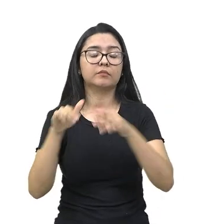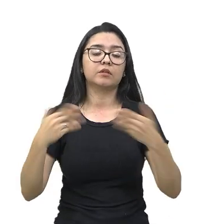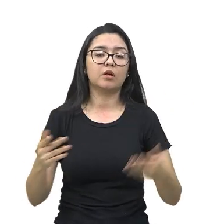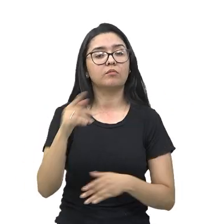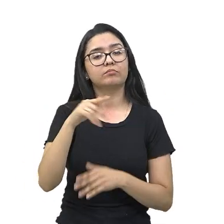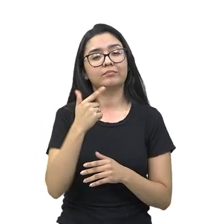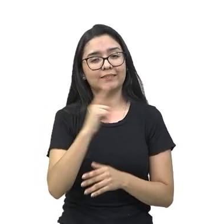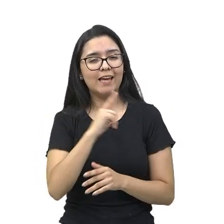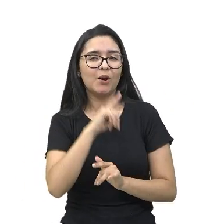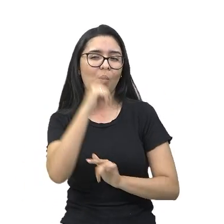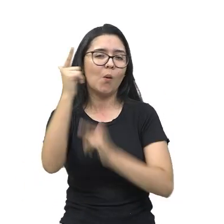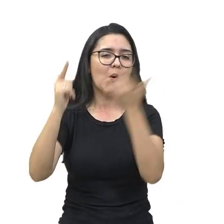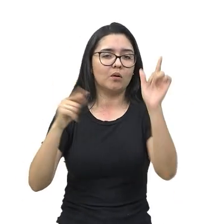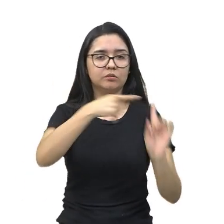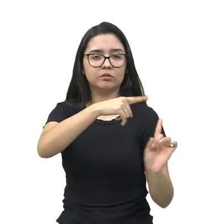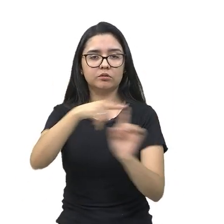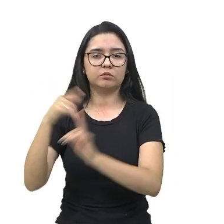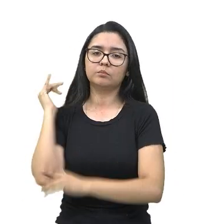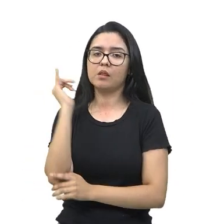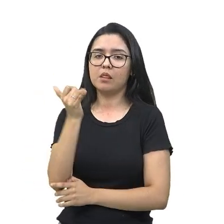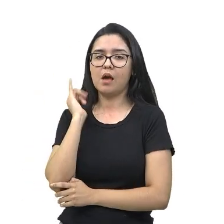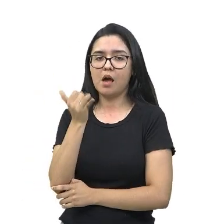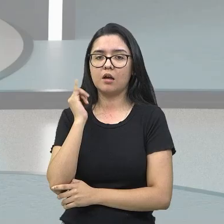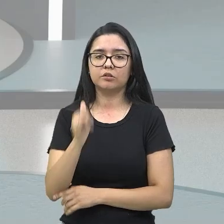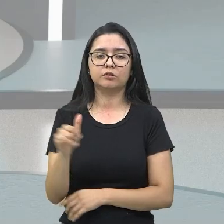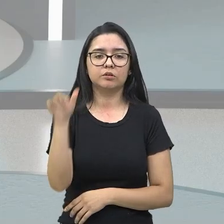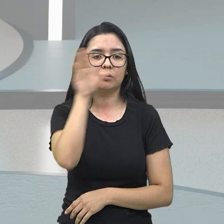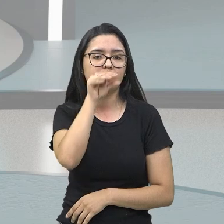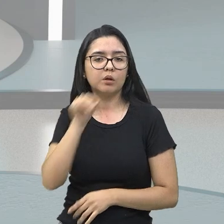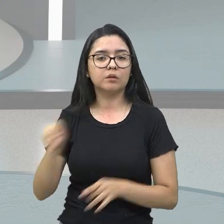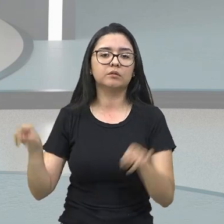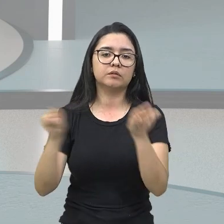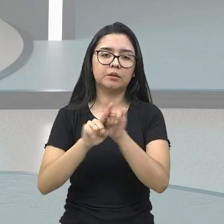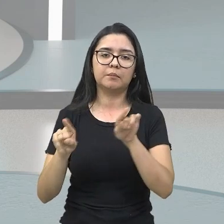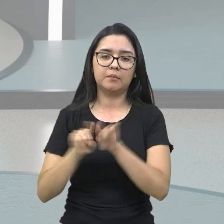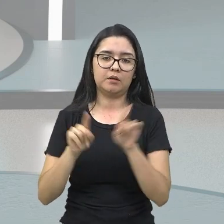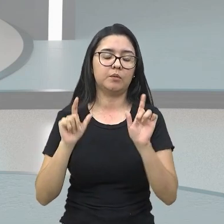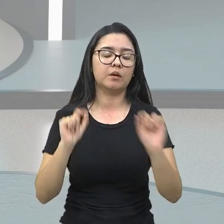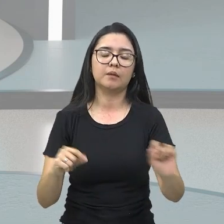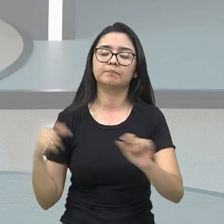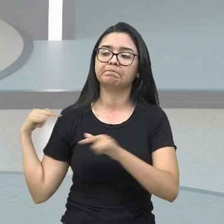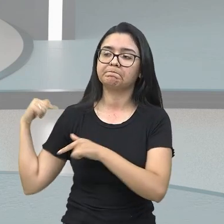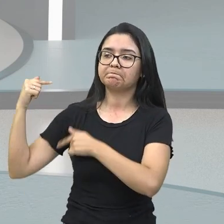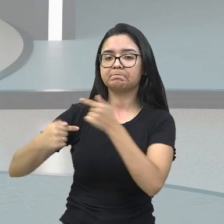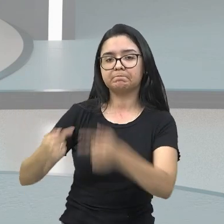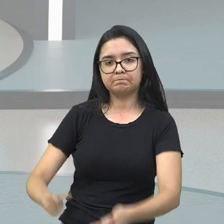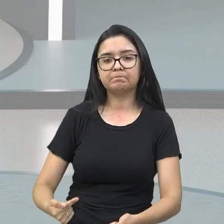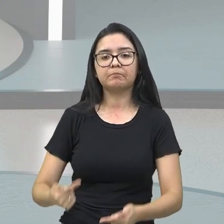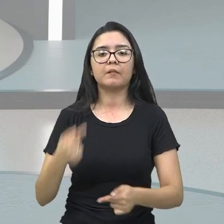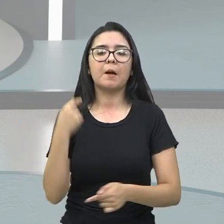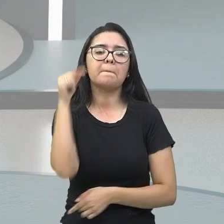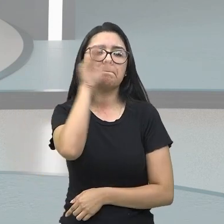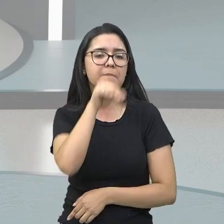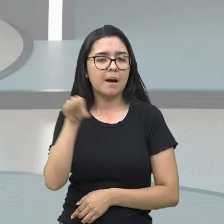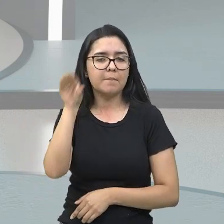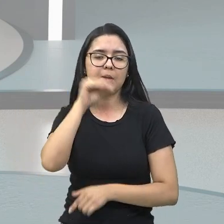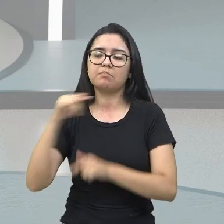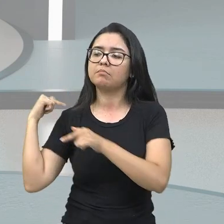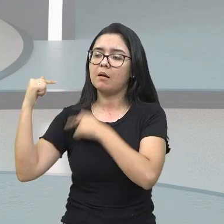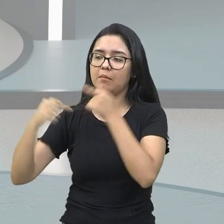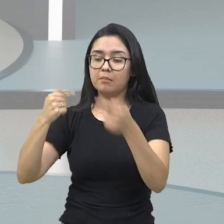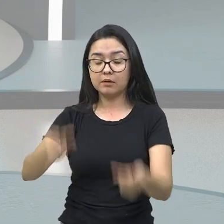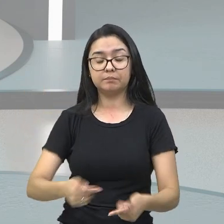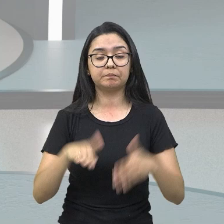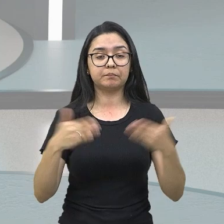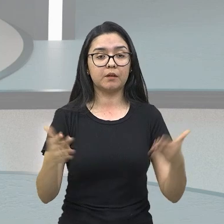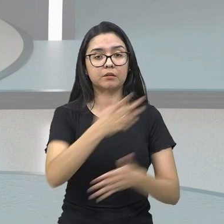outra forma. Isso é um aspecto das narrativas orais, narrativas que são passadas pela fala de geração em geração. As